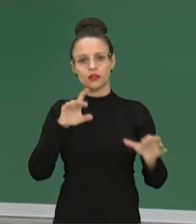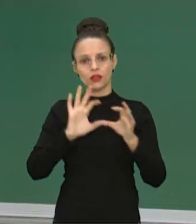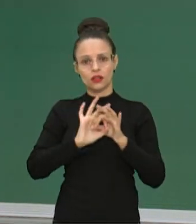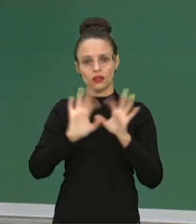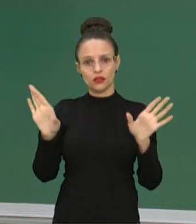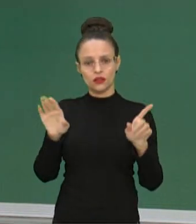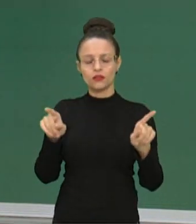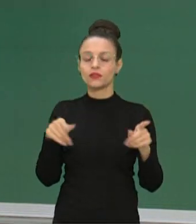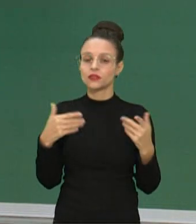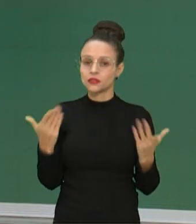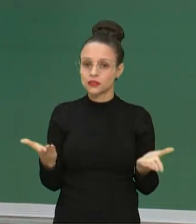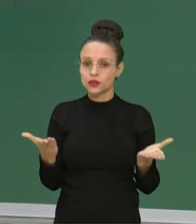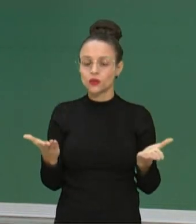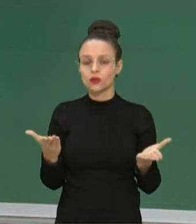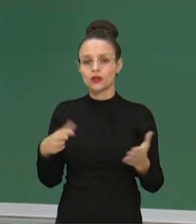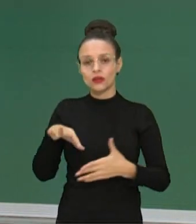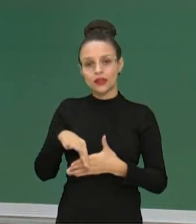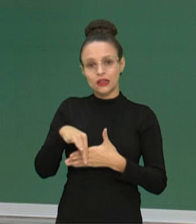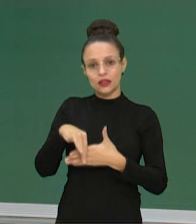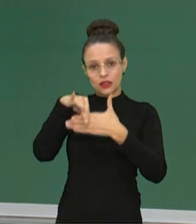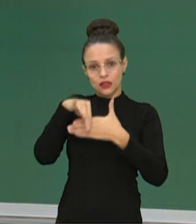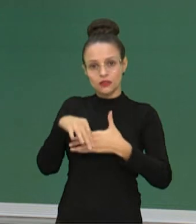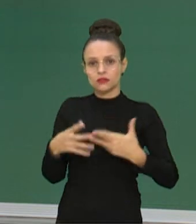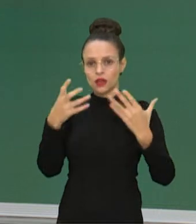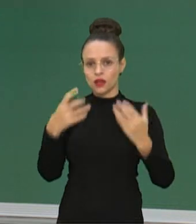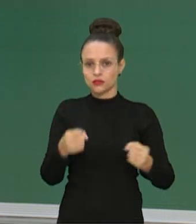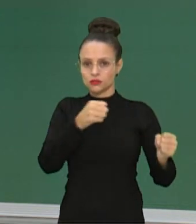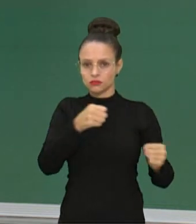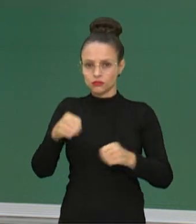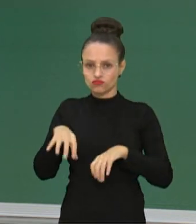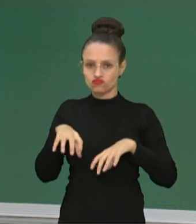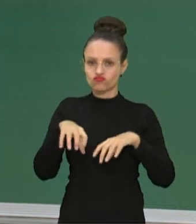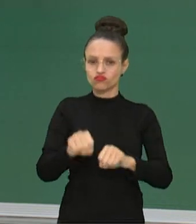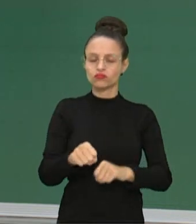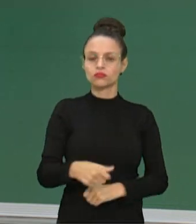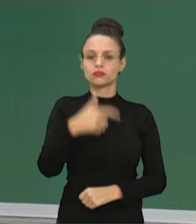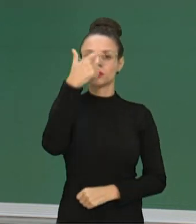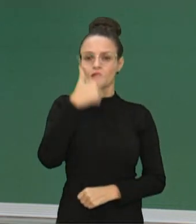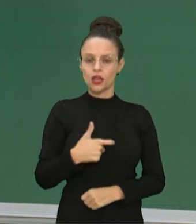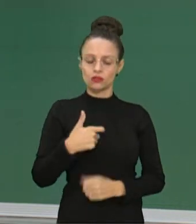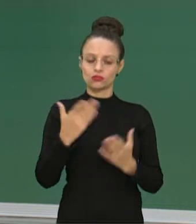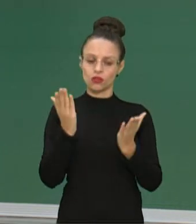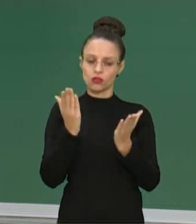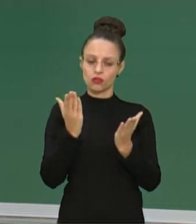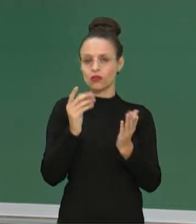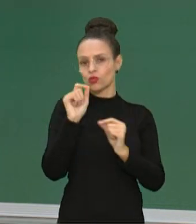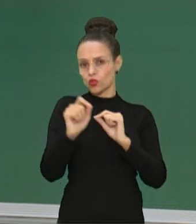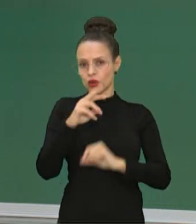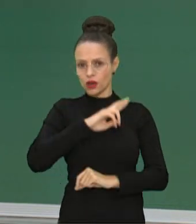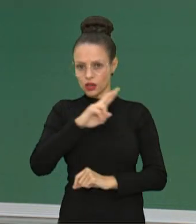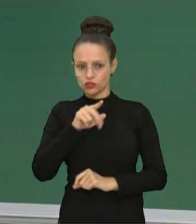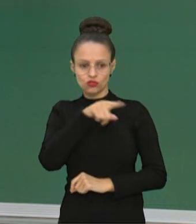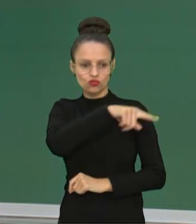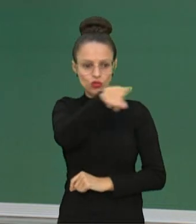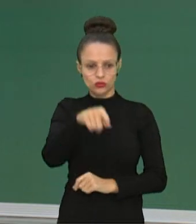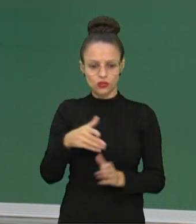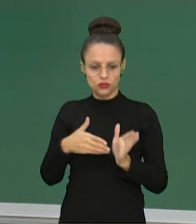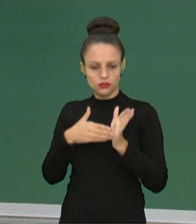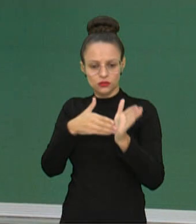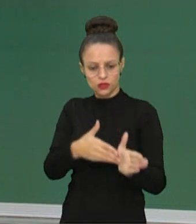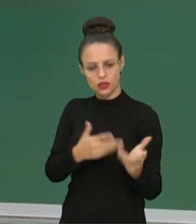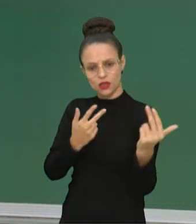E como não há um líder, quando assume o poder, acaba dizendo, eu sou da religião tal e todos devem seguir a